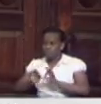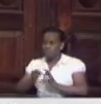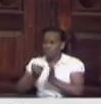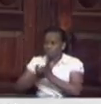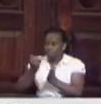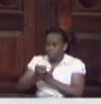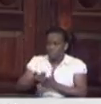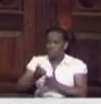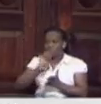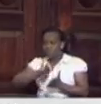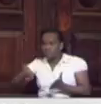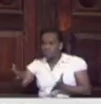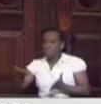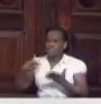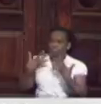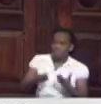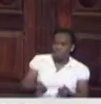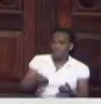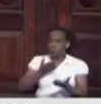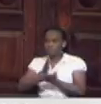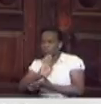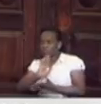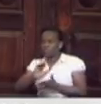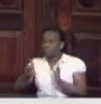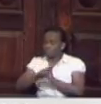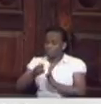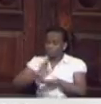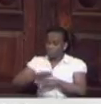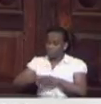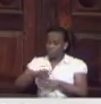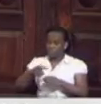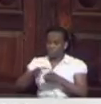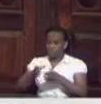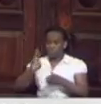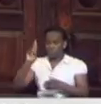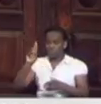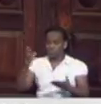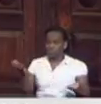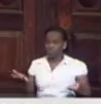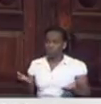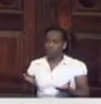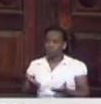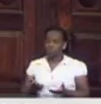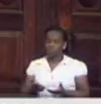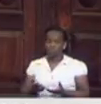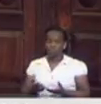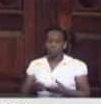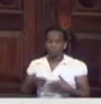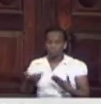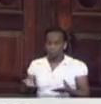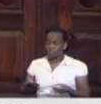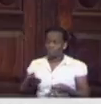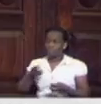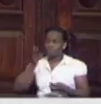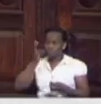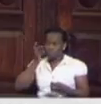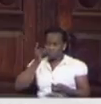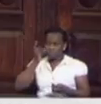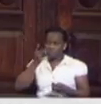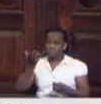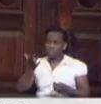emendar, rejeitar, aprovar, de legislar, efetivamente. Que o Legislativo